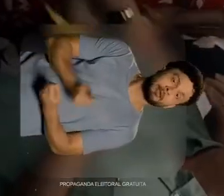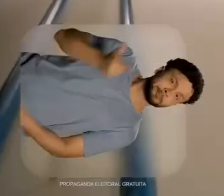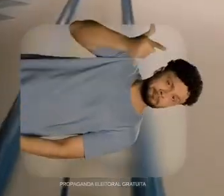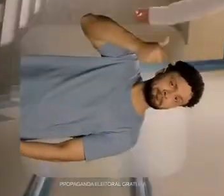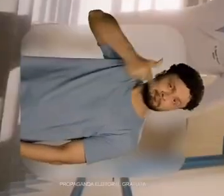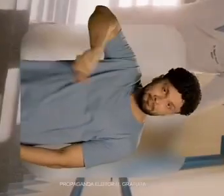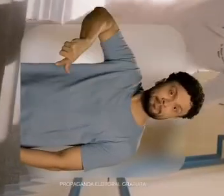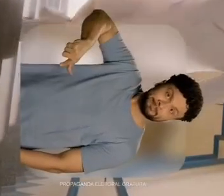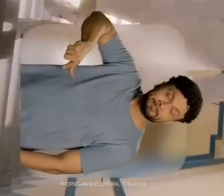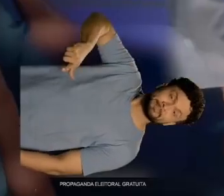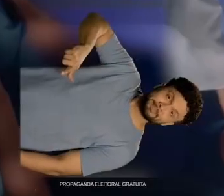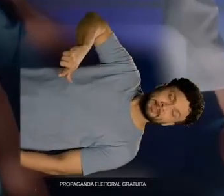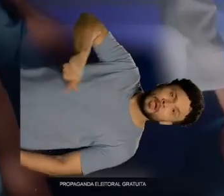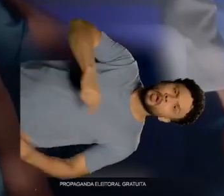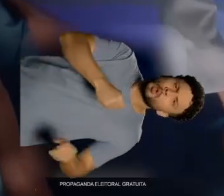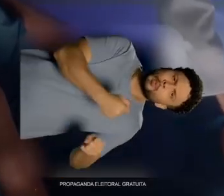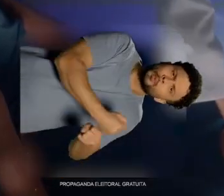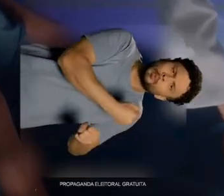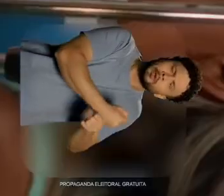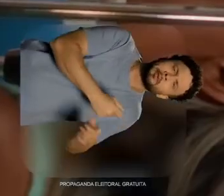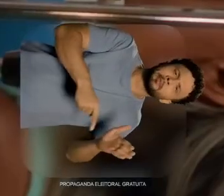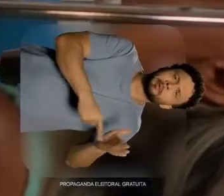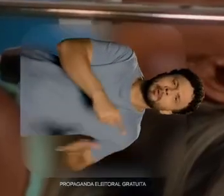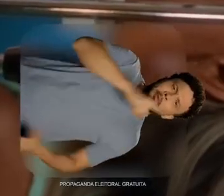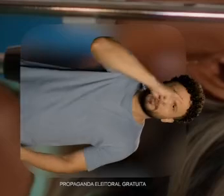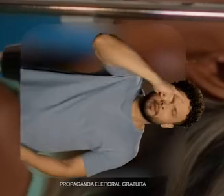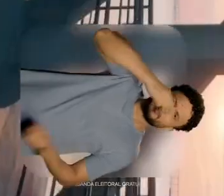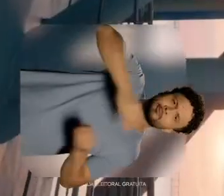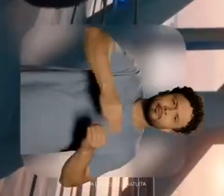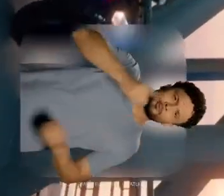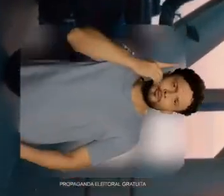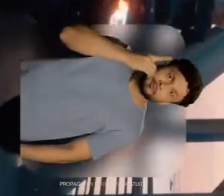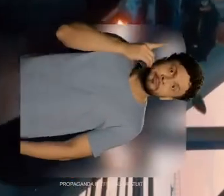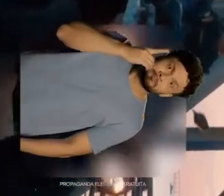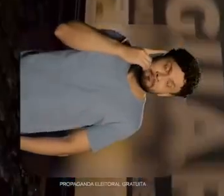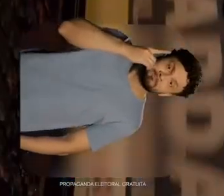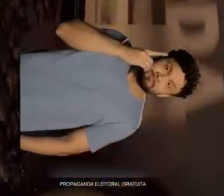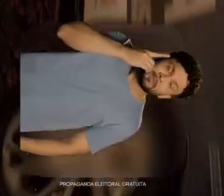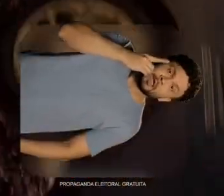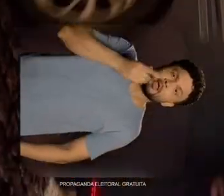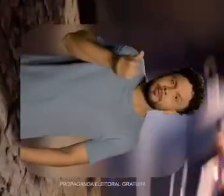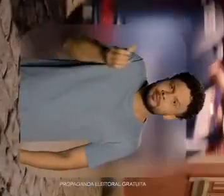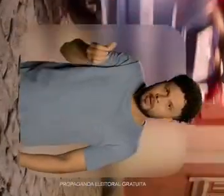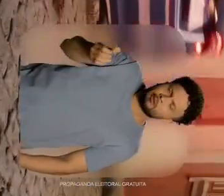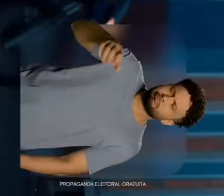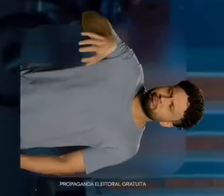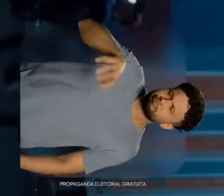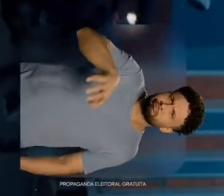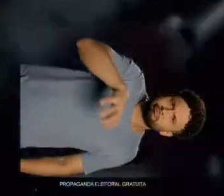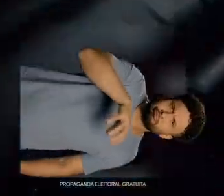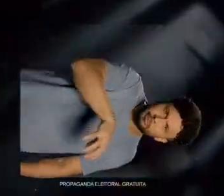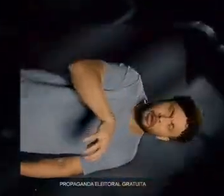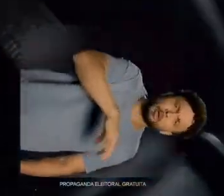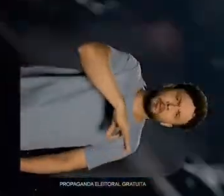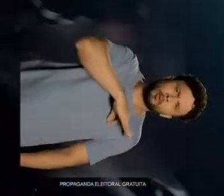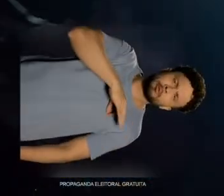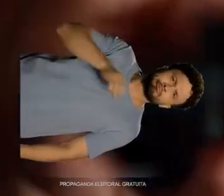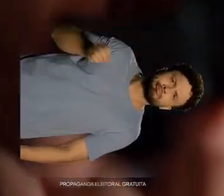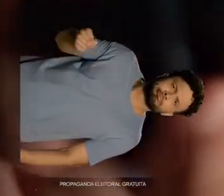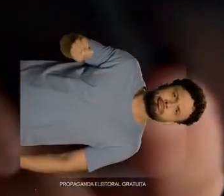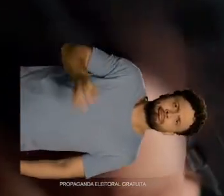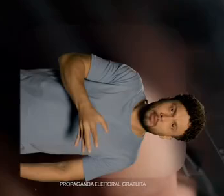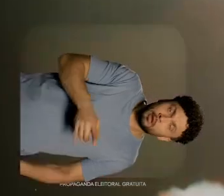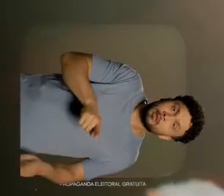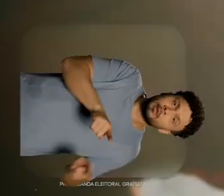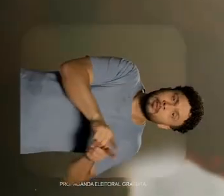por aí. Construção do primeiro hospital municipal dia. 6 novas bases e ampliação do efetivo da guarda